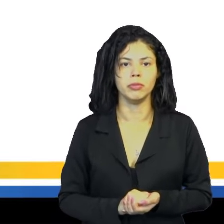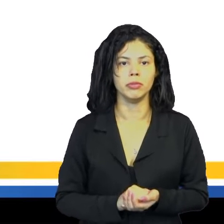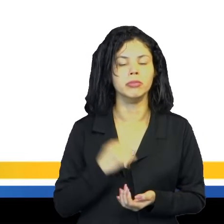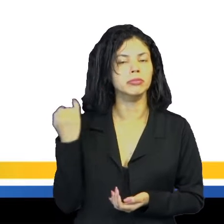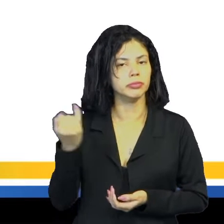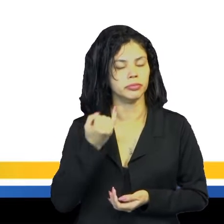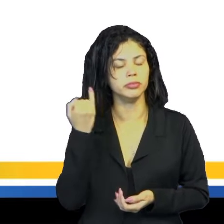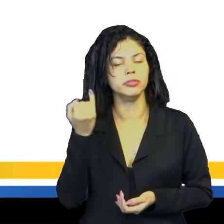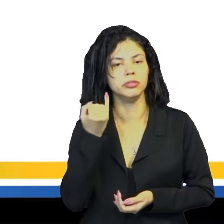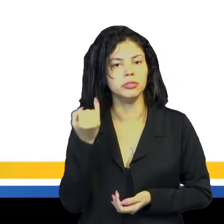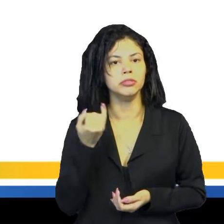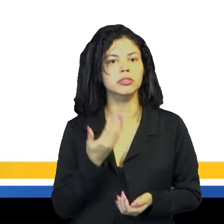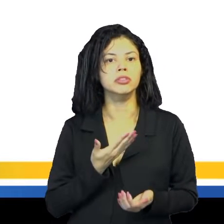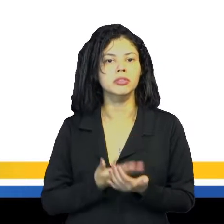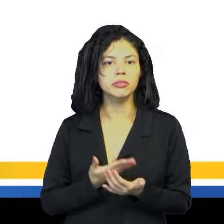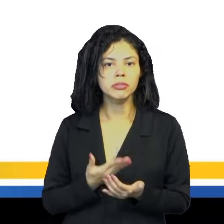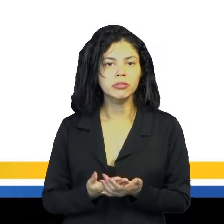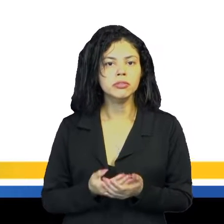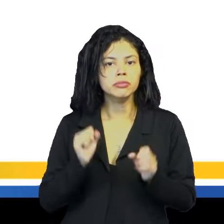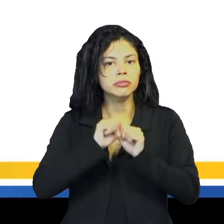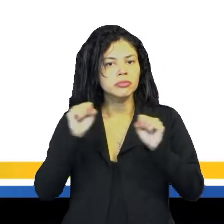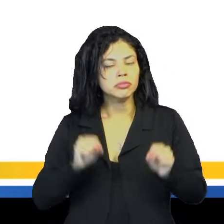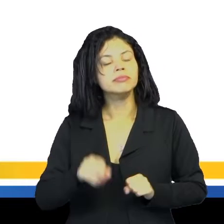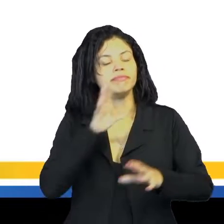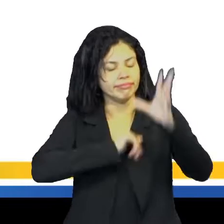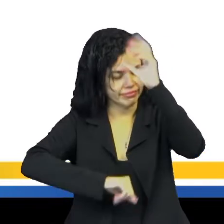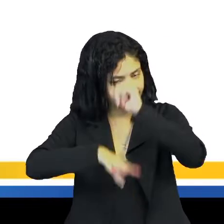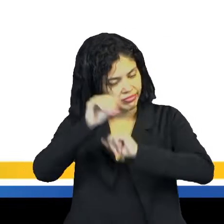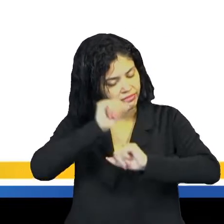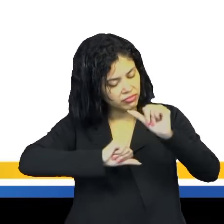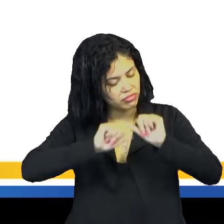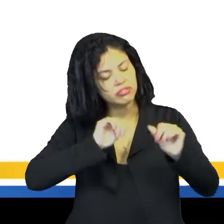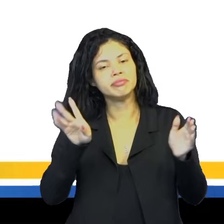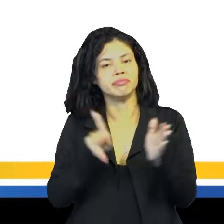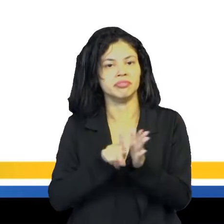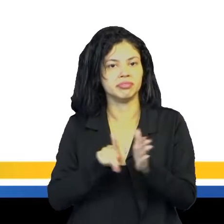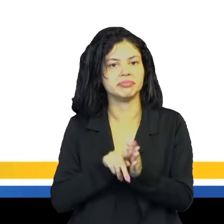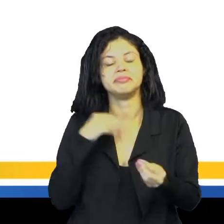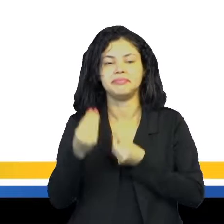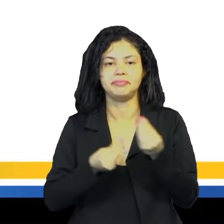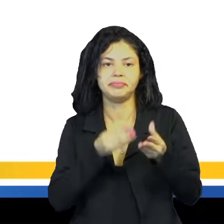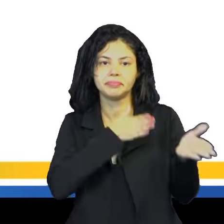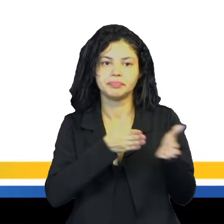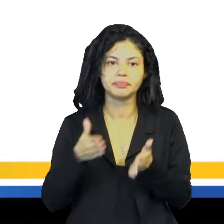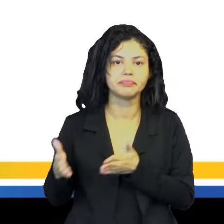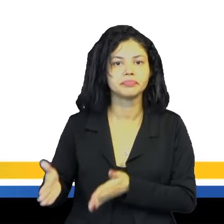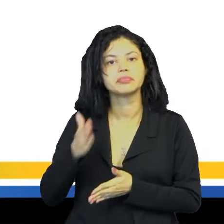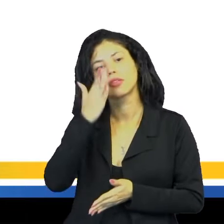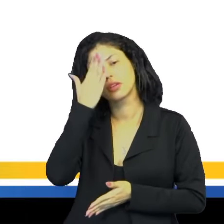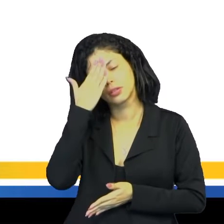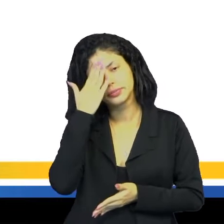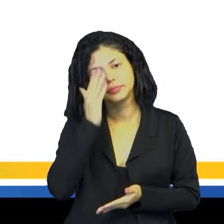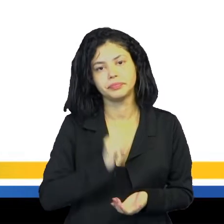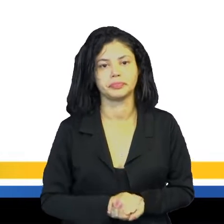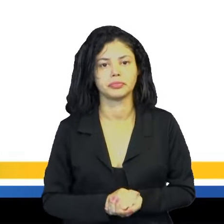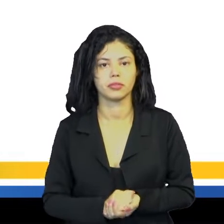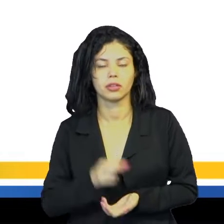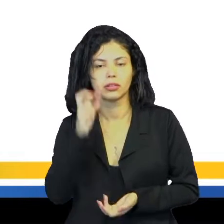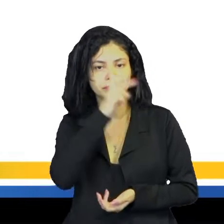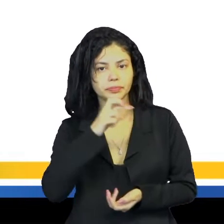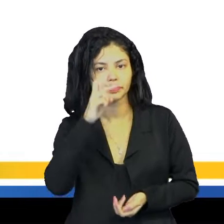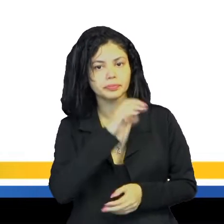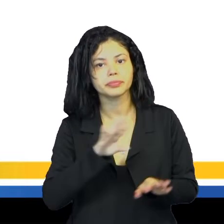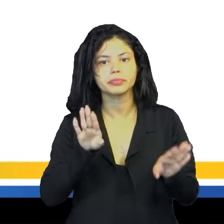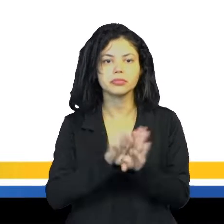A importância de sistematização dos conhecimentos modificou a forma como passamos a compreendê-los. Então, vamos